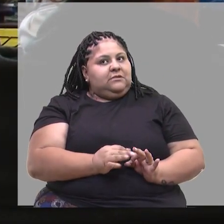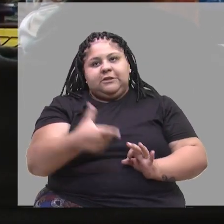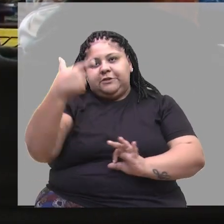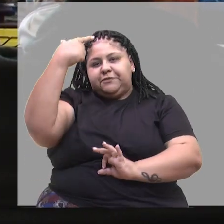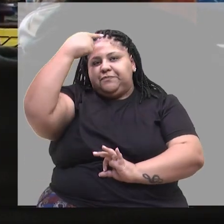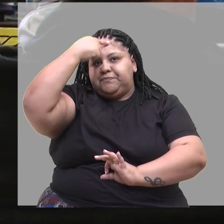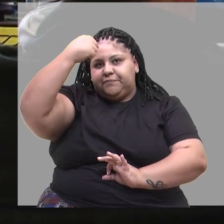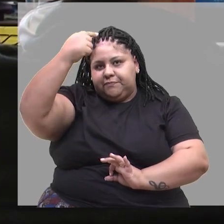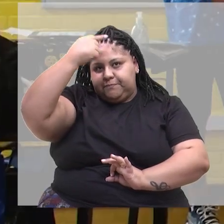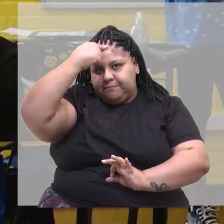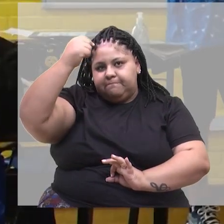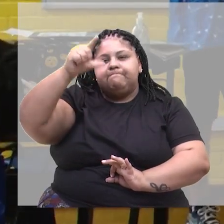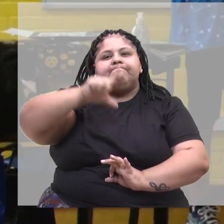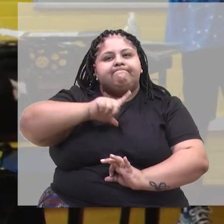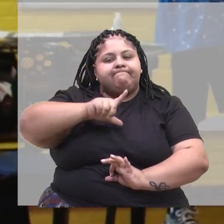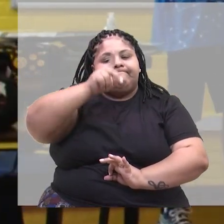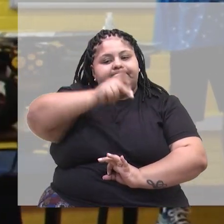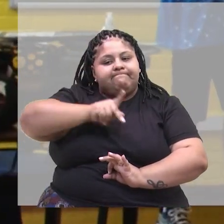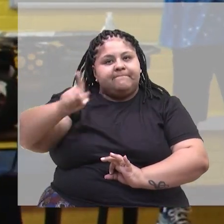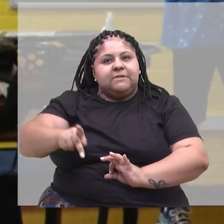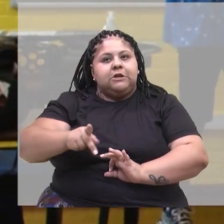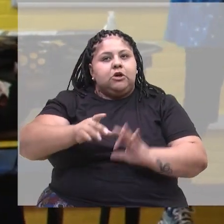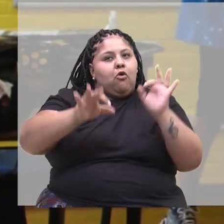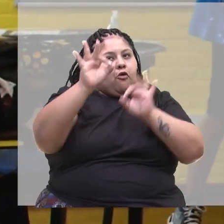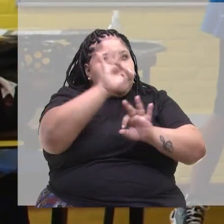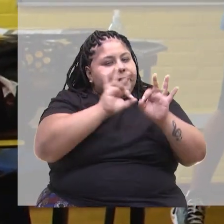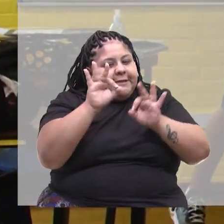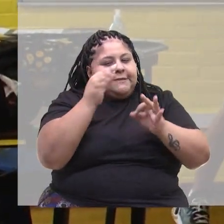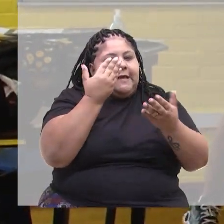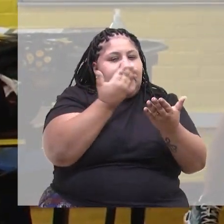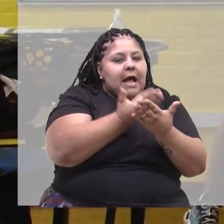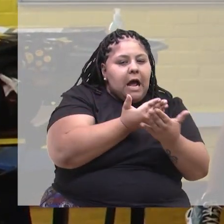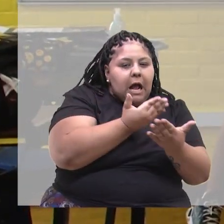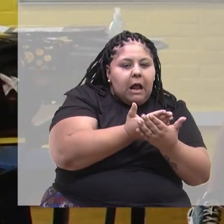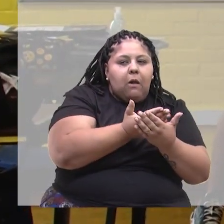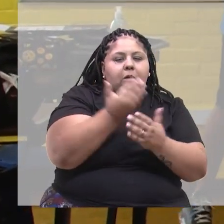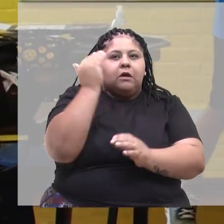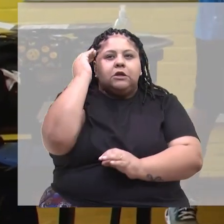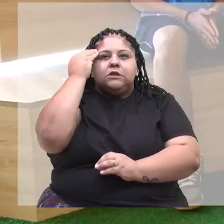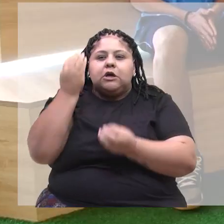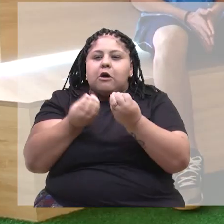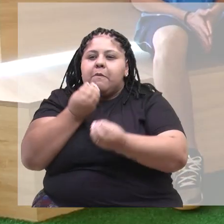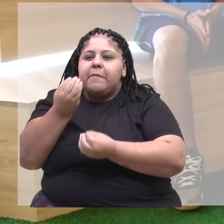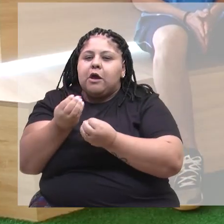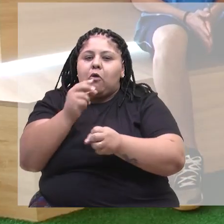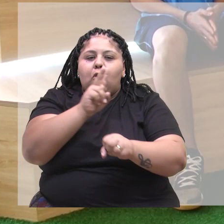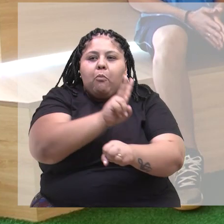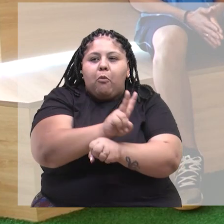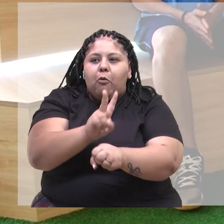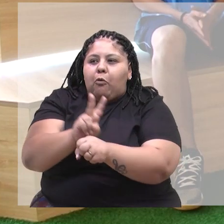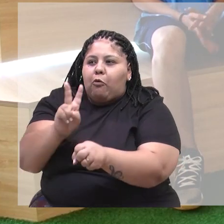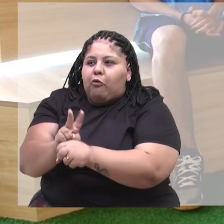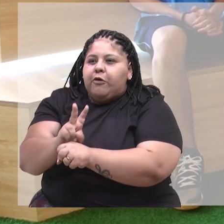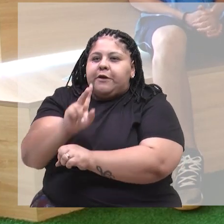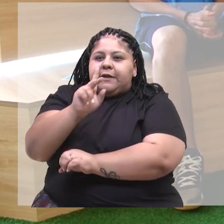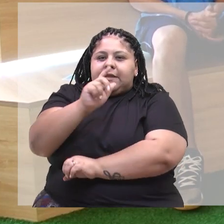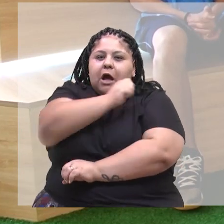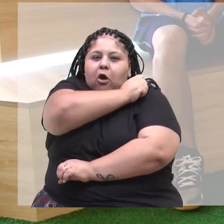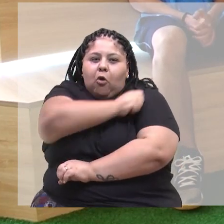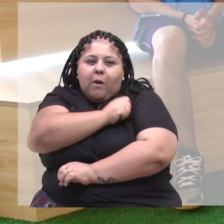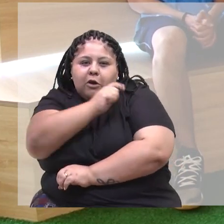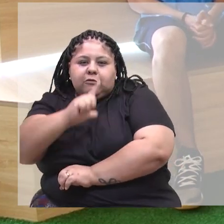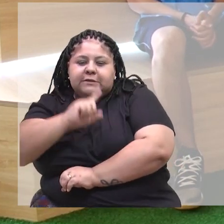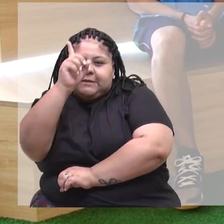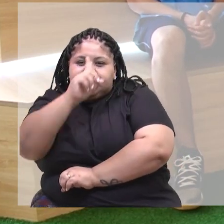sua faculdade. Isso vem muito do professor adaptar a aula, saber como lidar com alunos que possuem deficiência